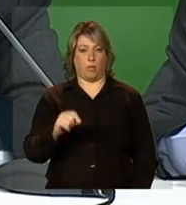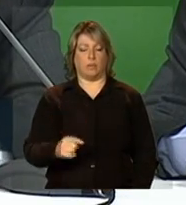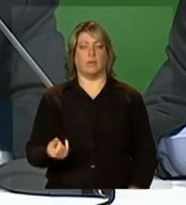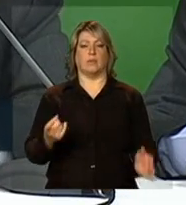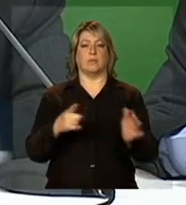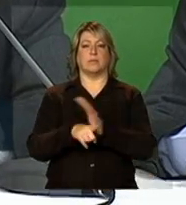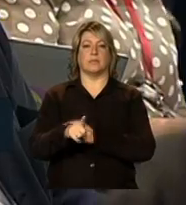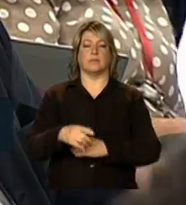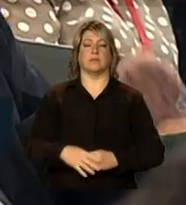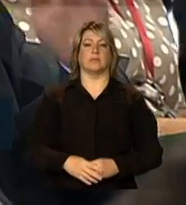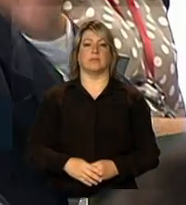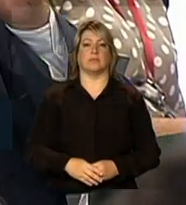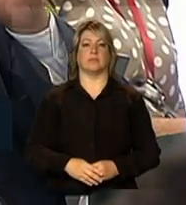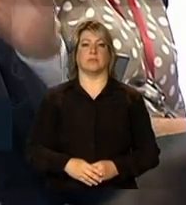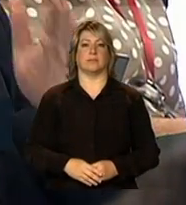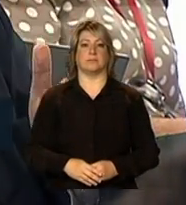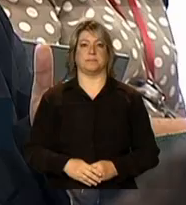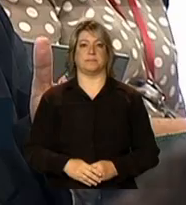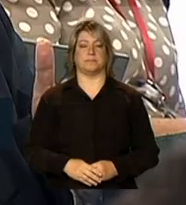Pois não. Ministro,